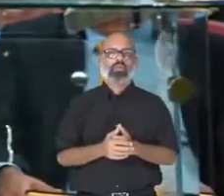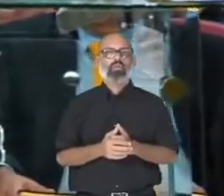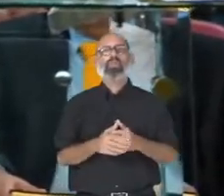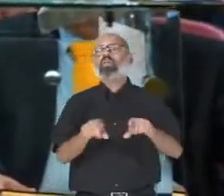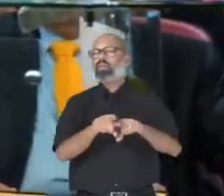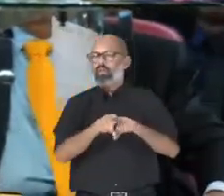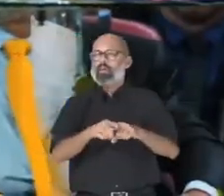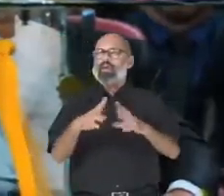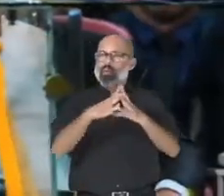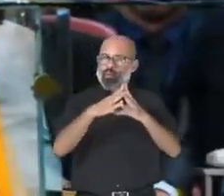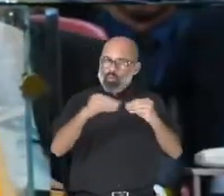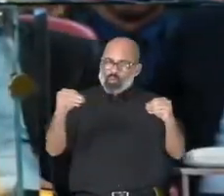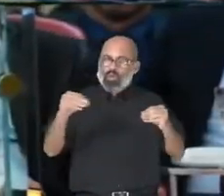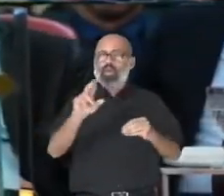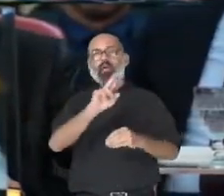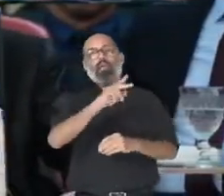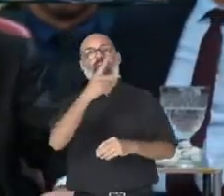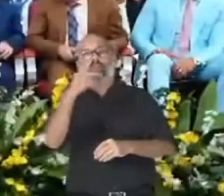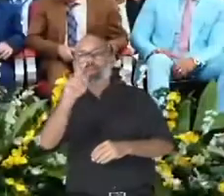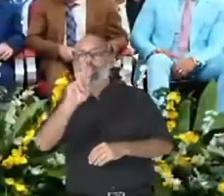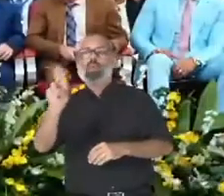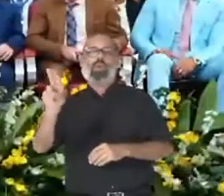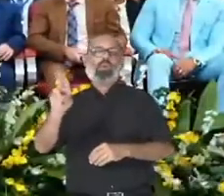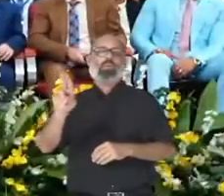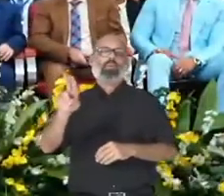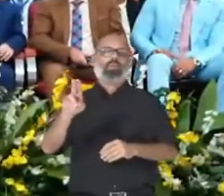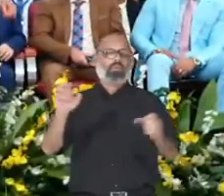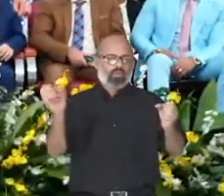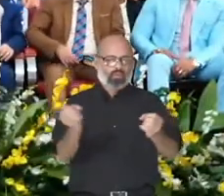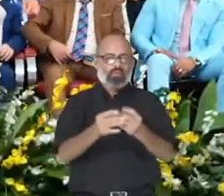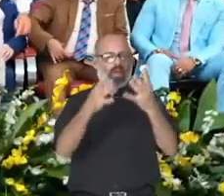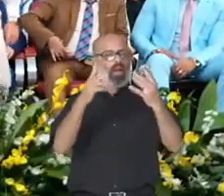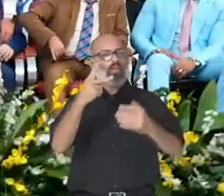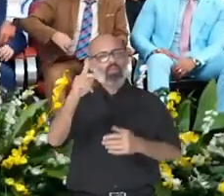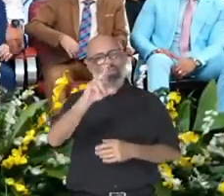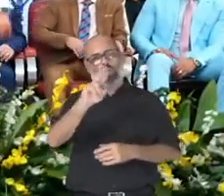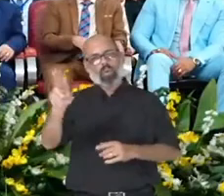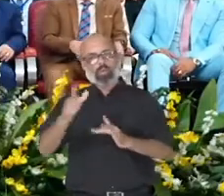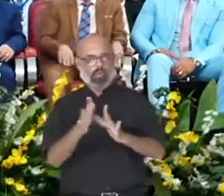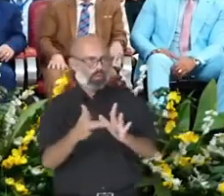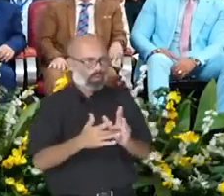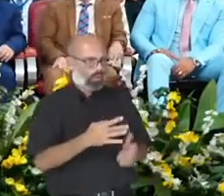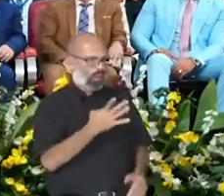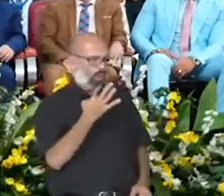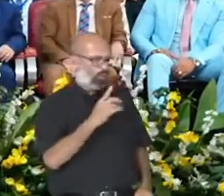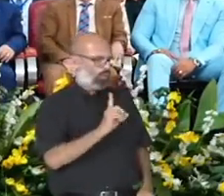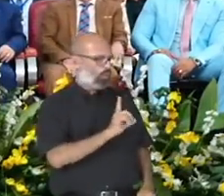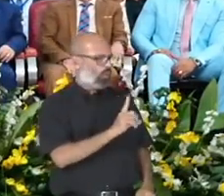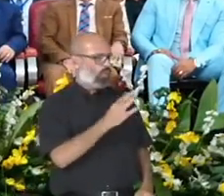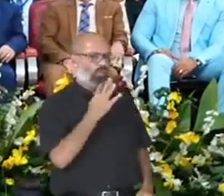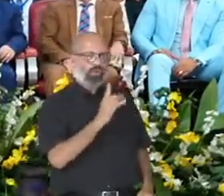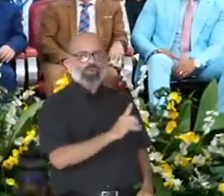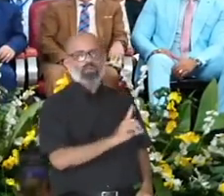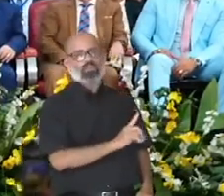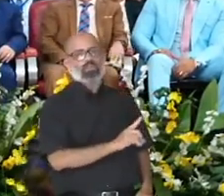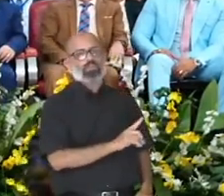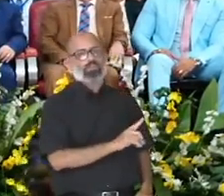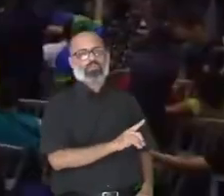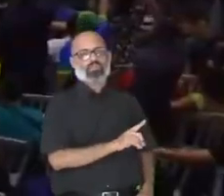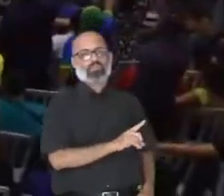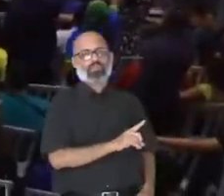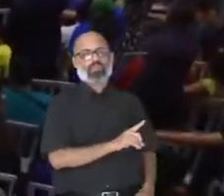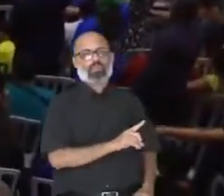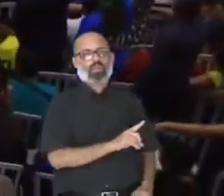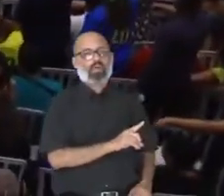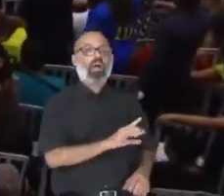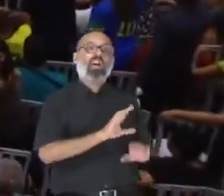mas eu curei no seu nome, mas eu fiz milagre no seu nome. Jesus vai dizer, eu não te conheço.